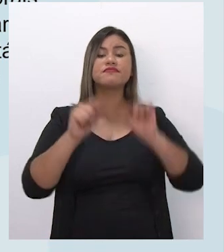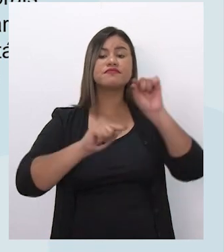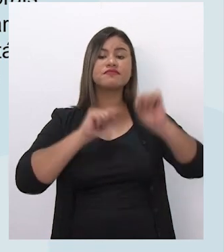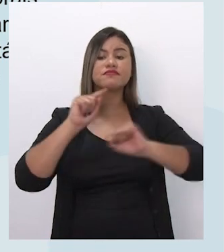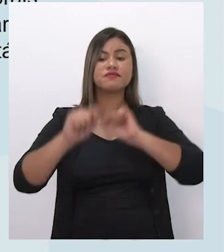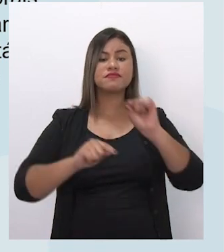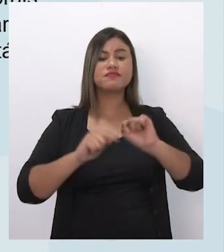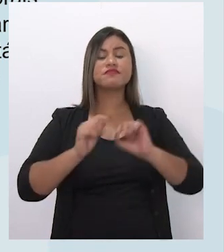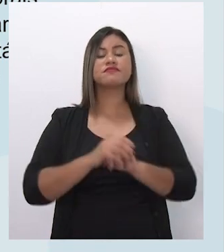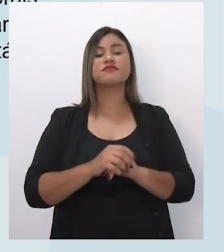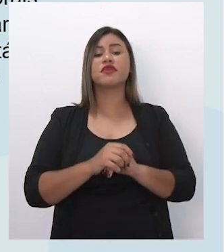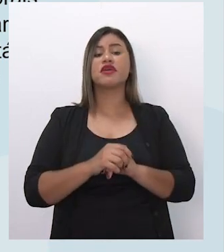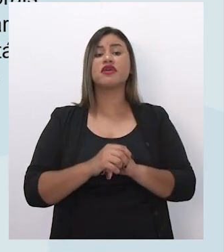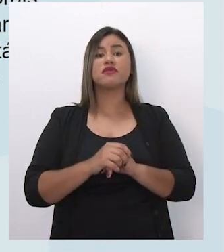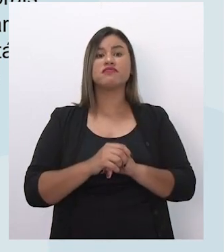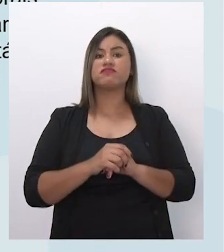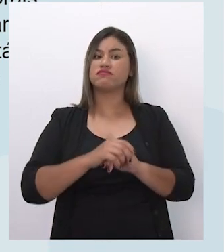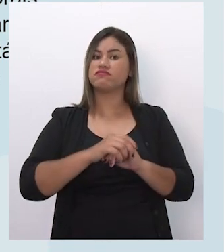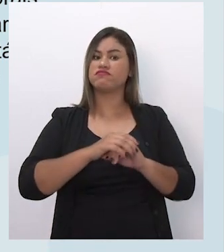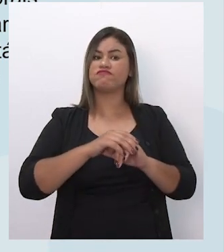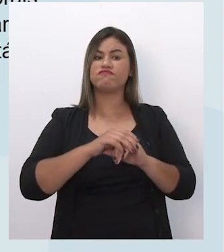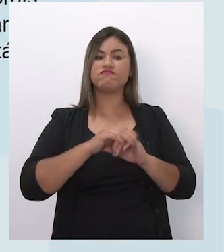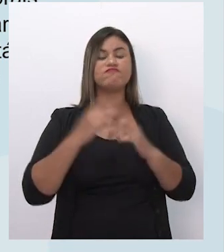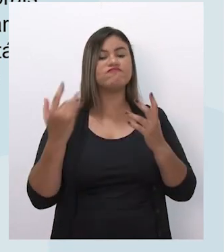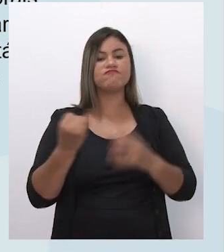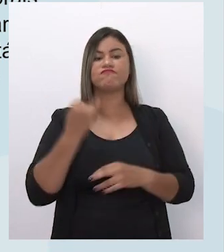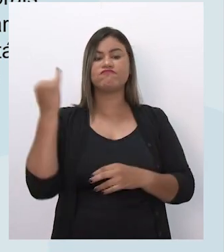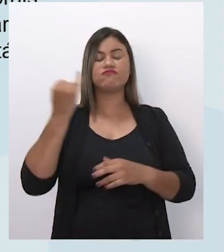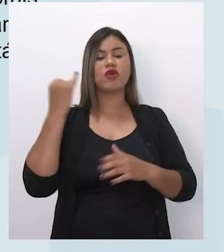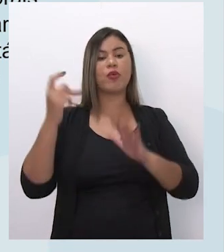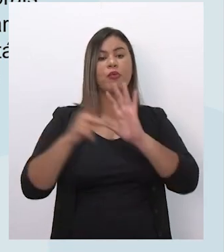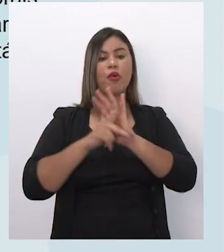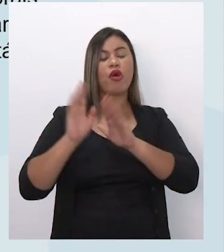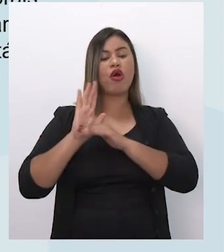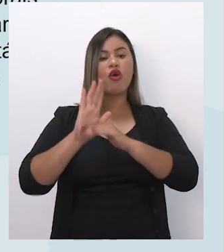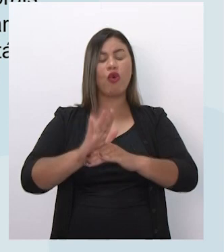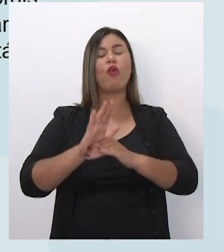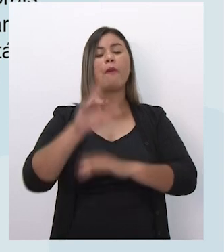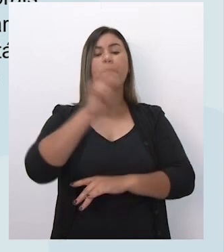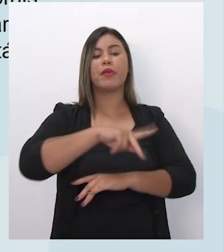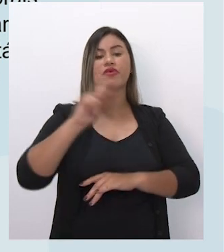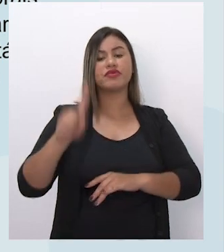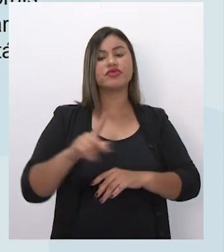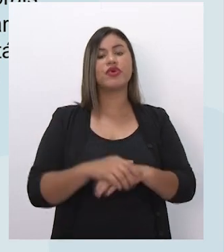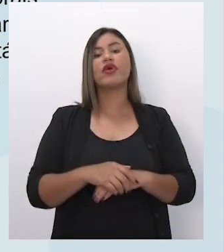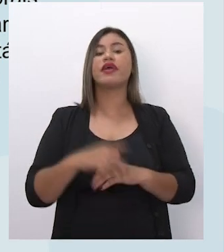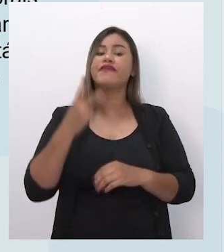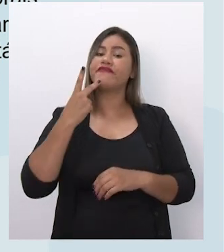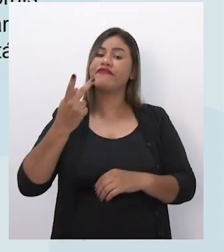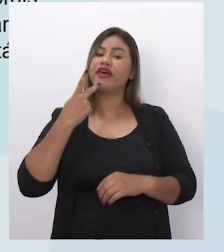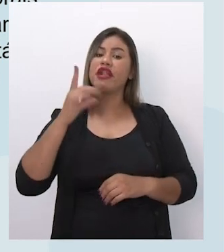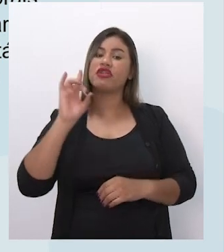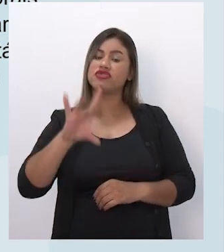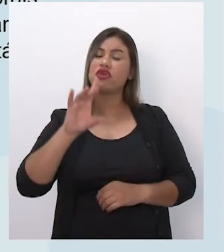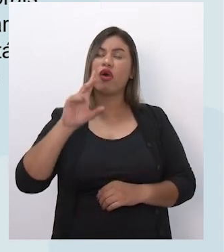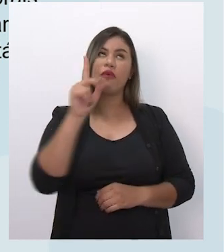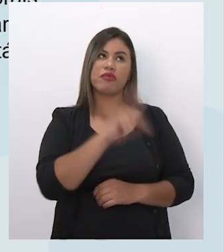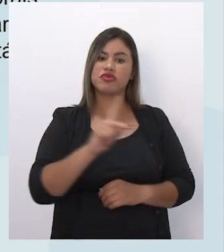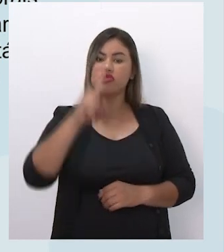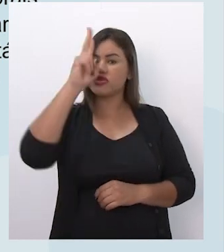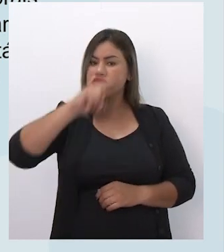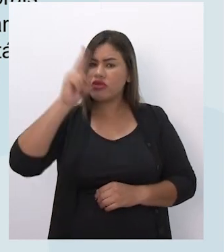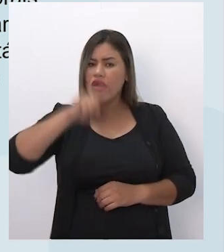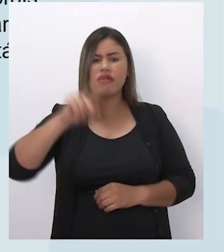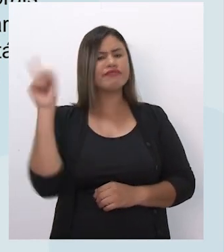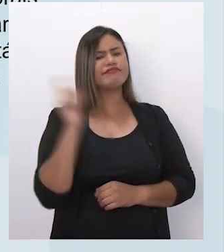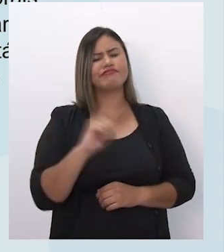um recurso importante para o professor, né? E aí não se trata apenas de professor de história, mas o